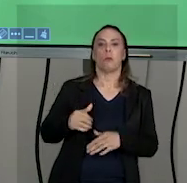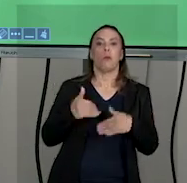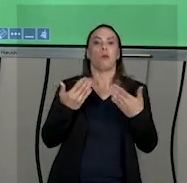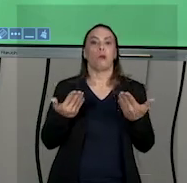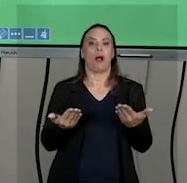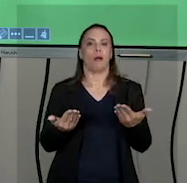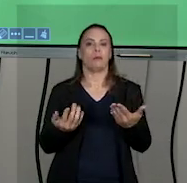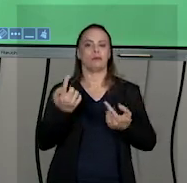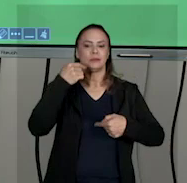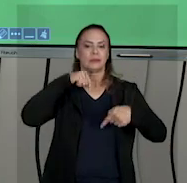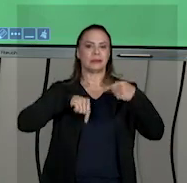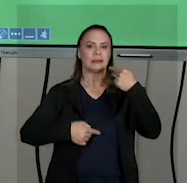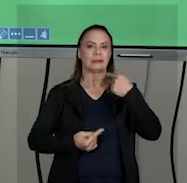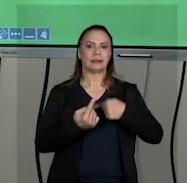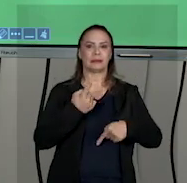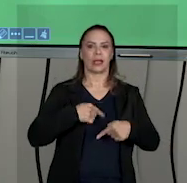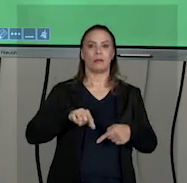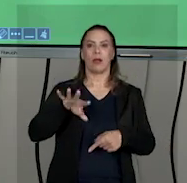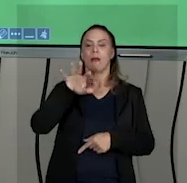Pulmão, também sistema